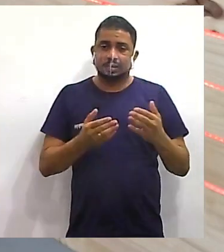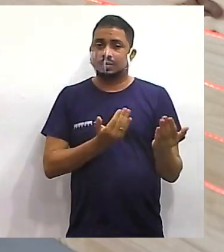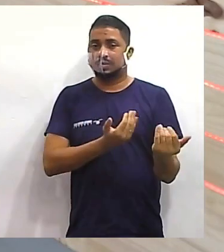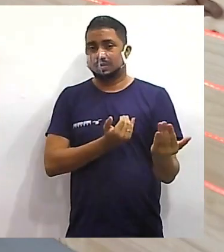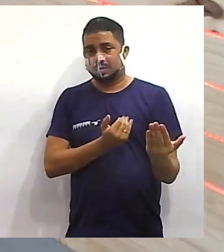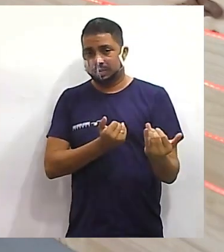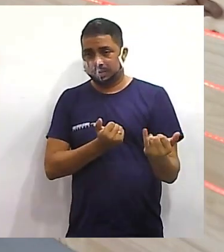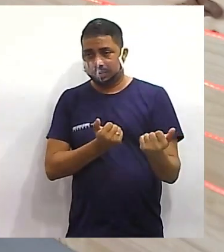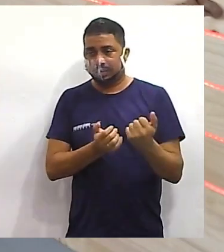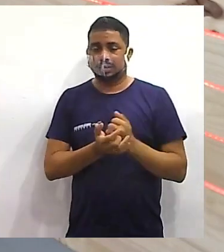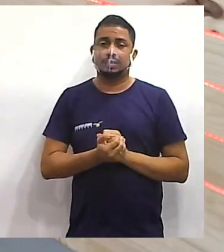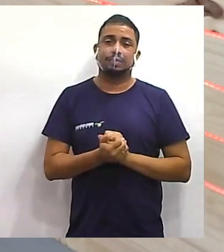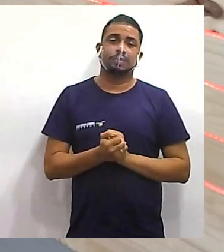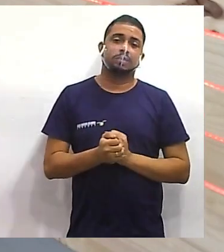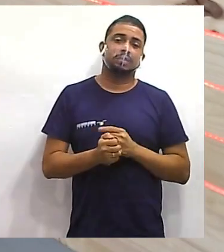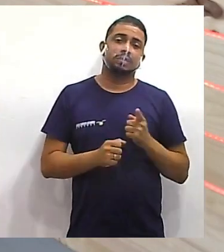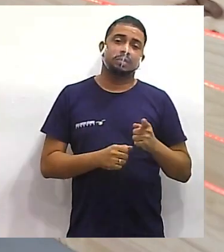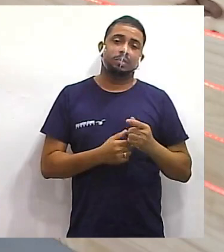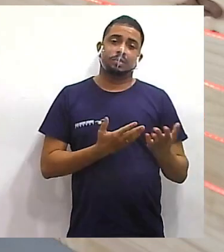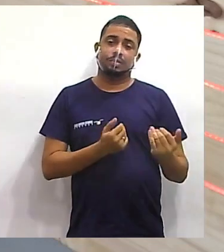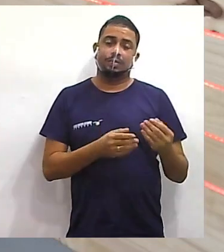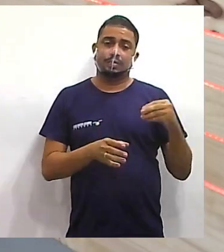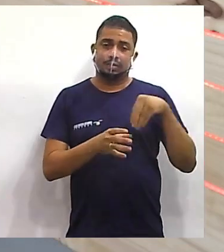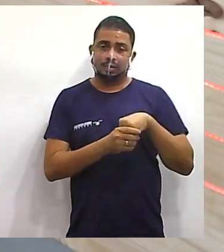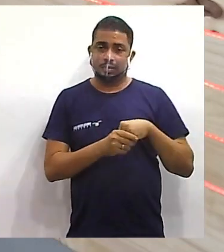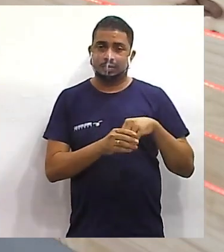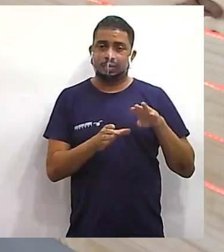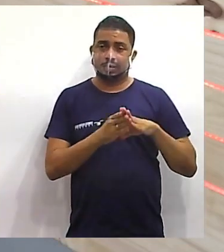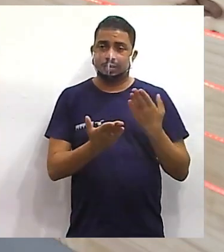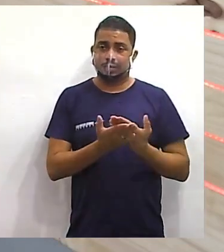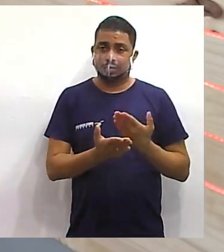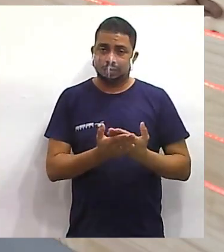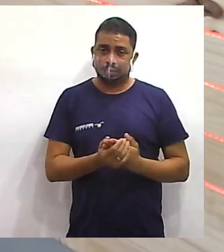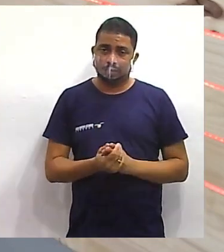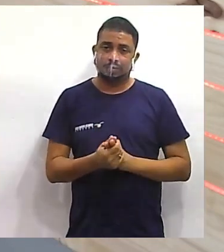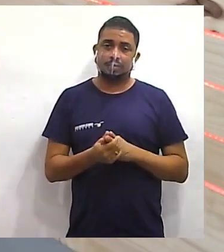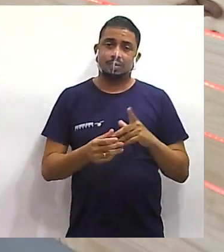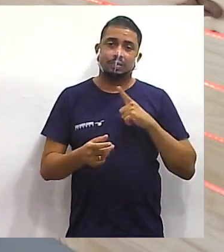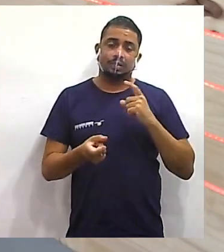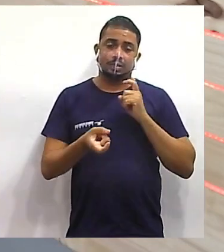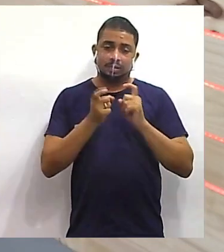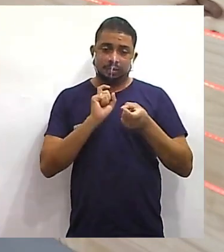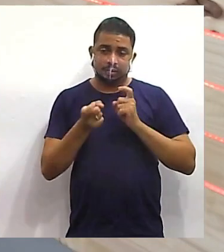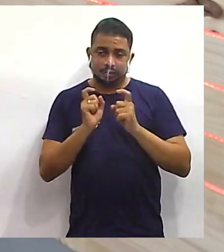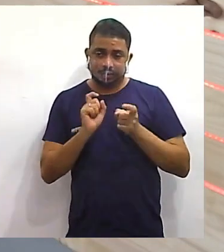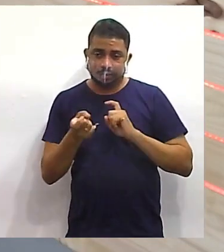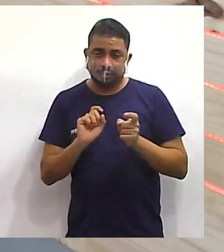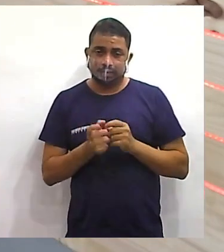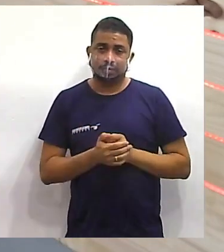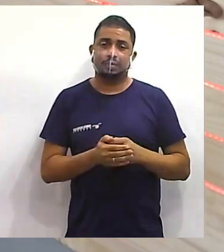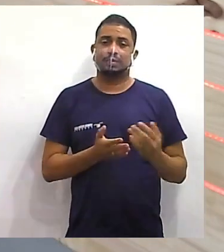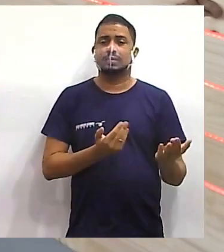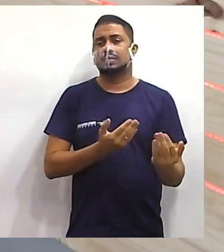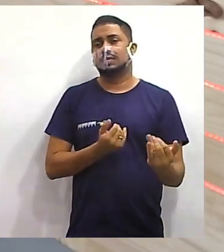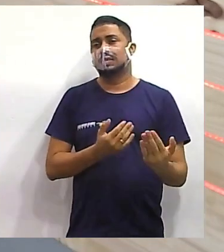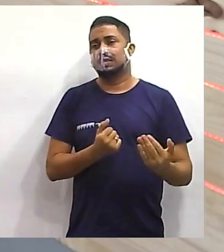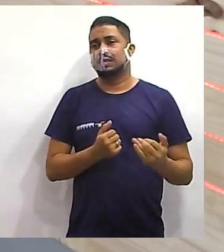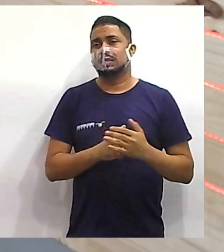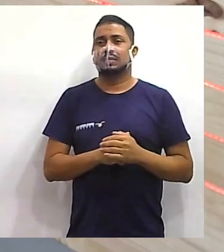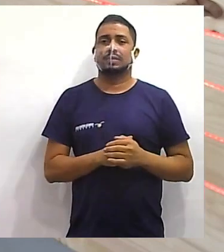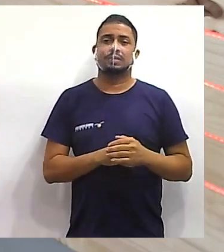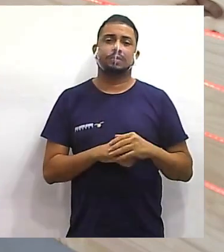jovens, né? Ao papel desses jovens dentro da escola. A gente está até trazendo nessa discussão do protagonismo juvenil,